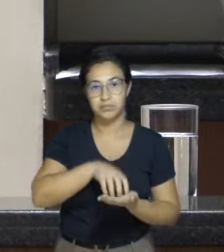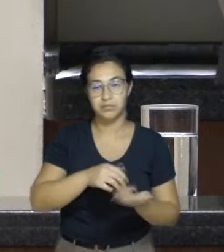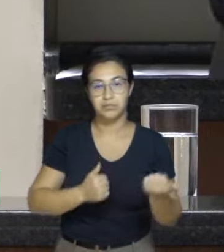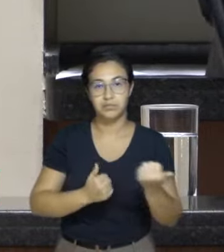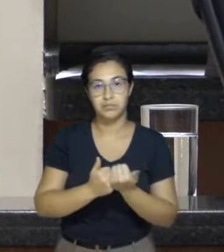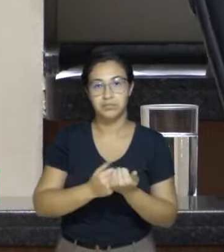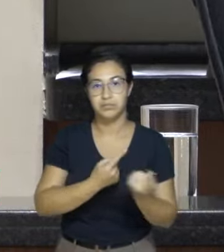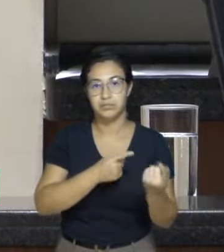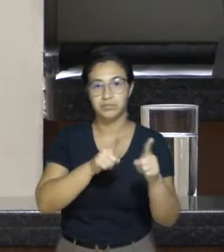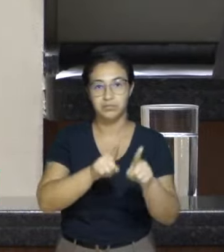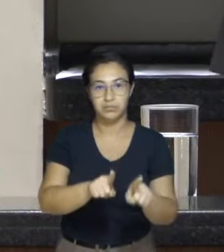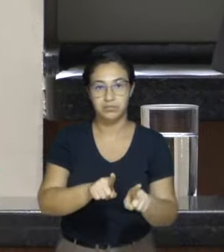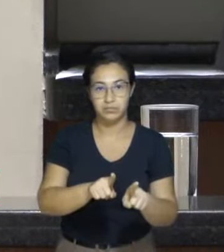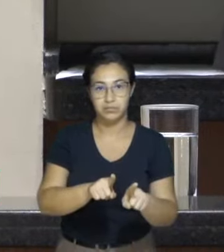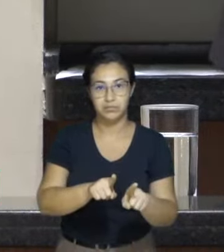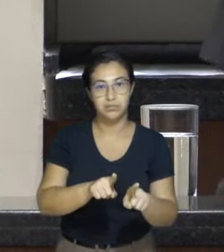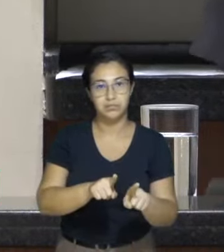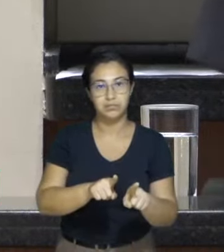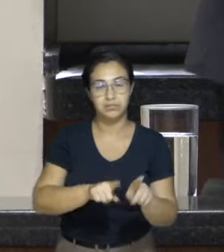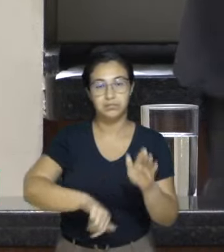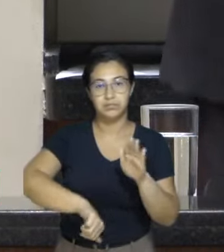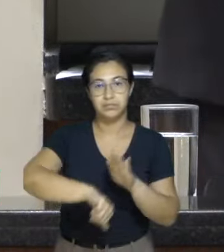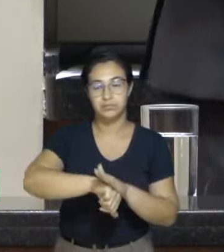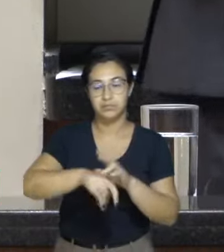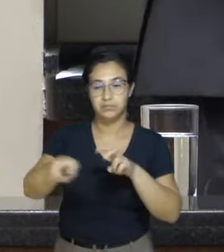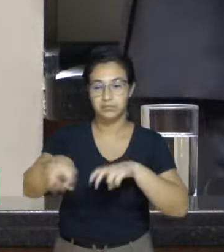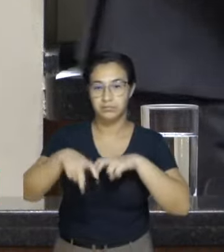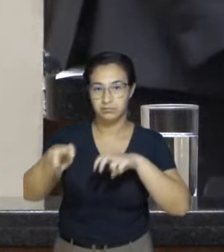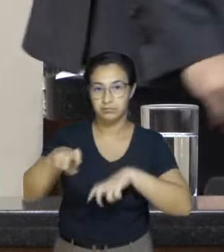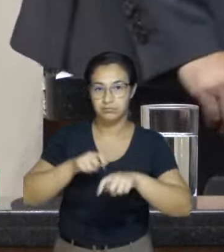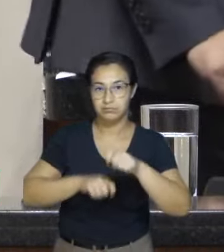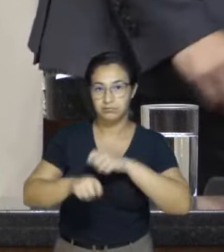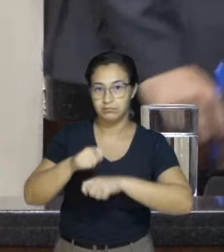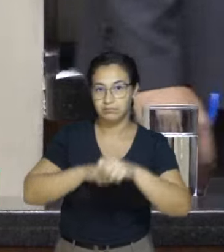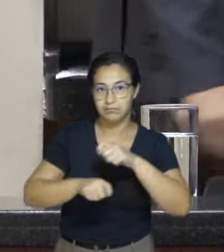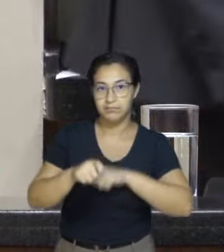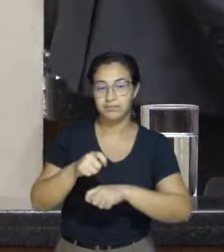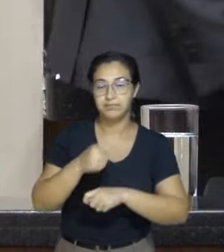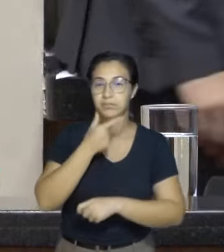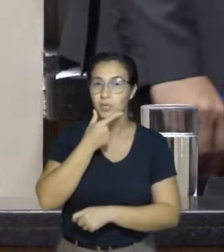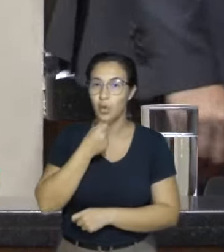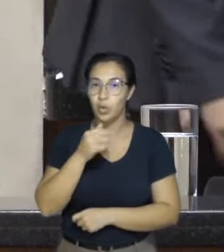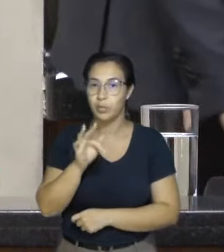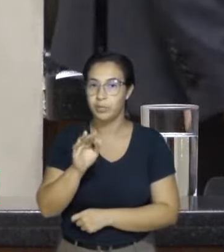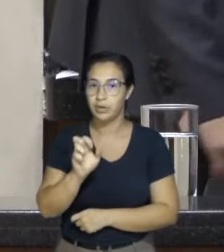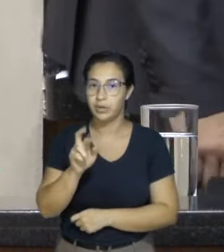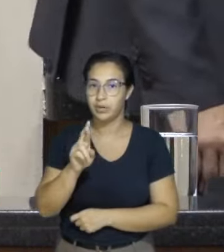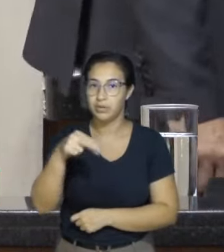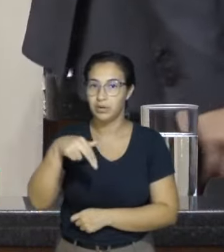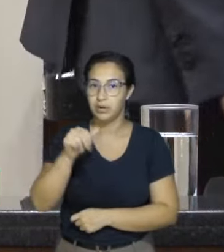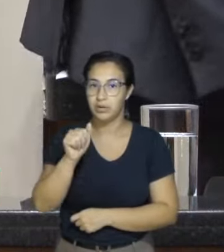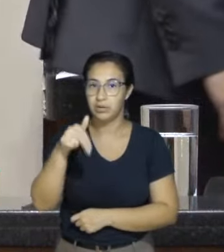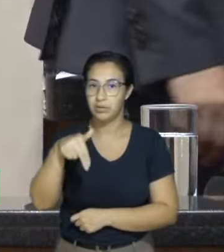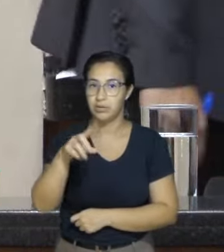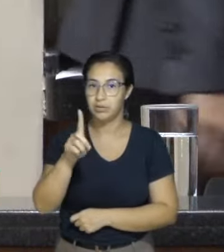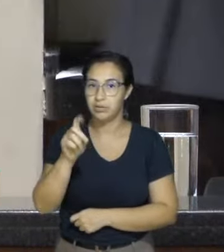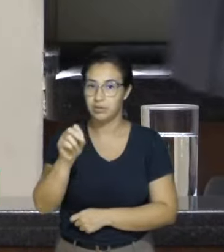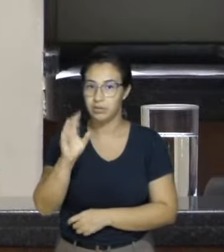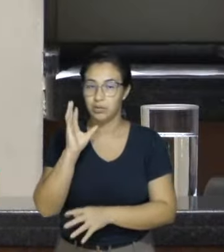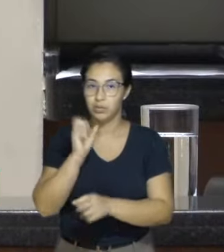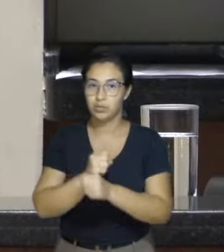aos Crimes contra o Agronegócio da Polícia Civil, senhor Fernando Calfas, por completar um ano de